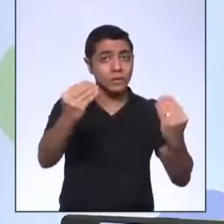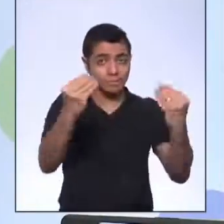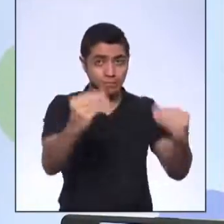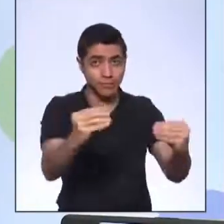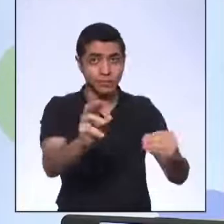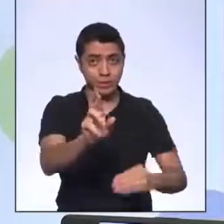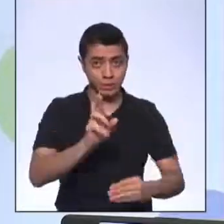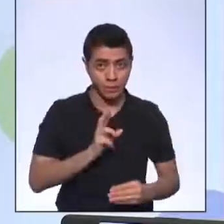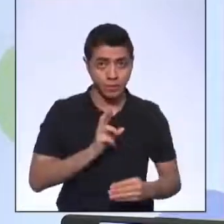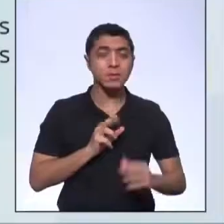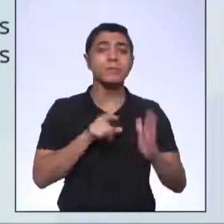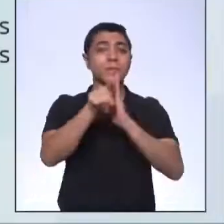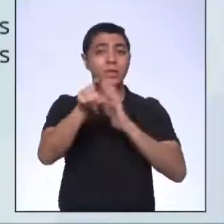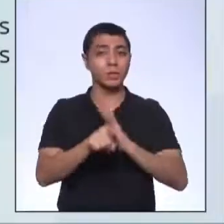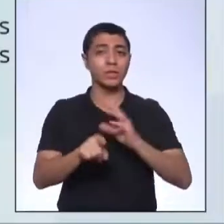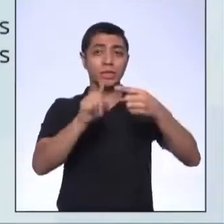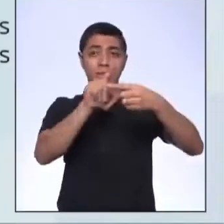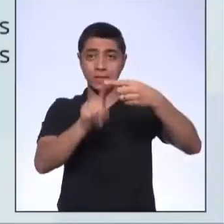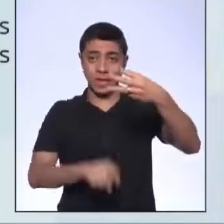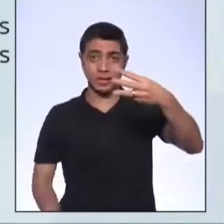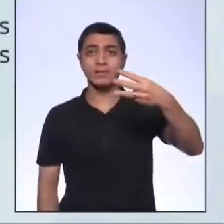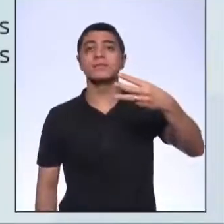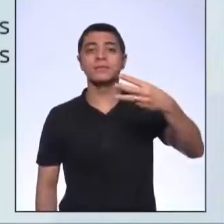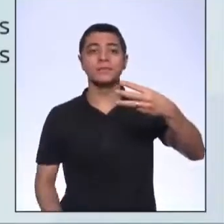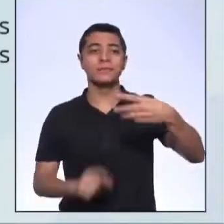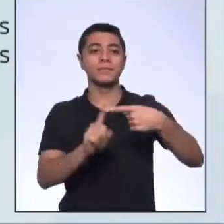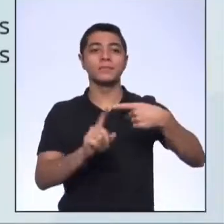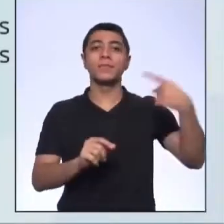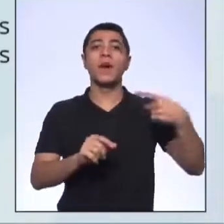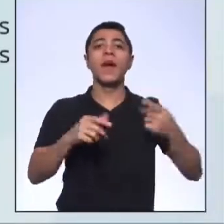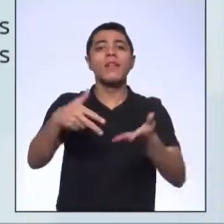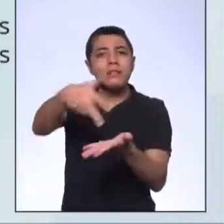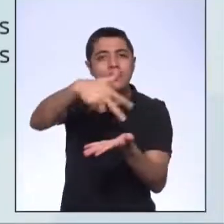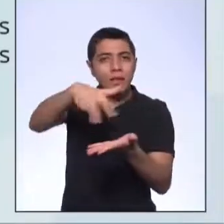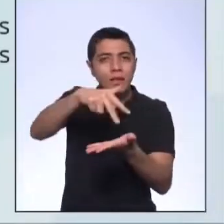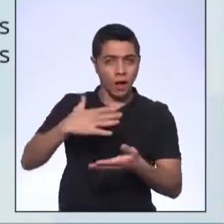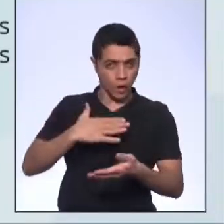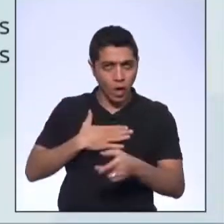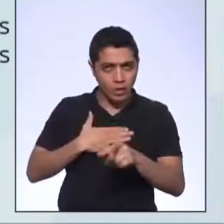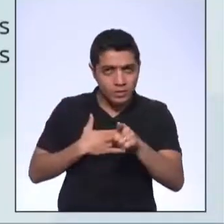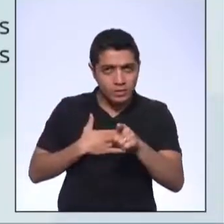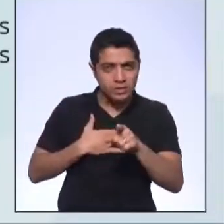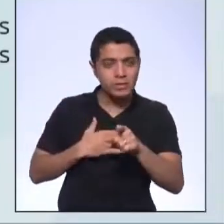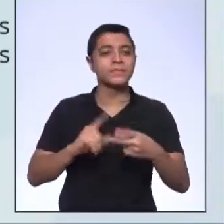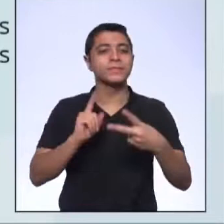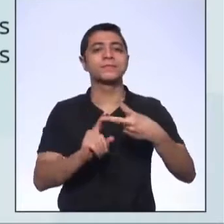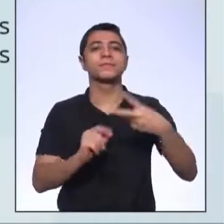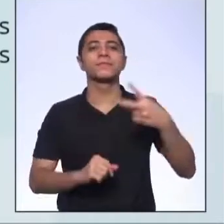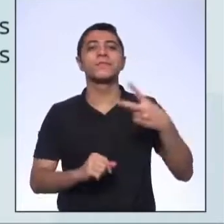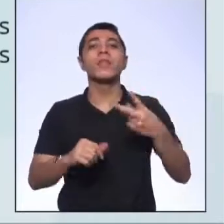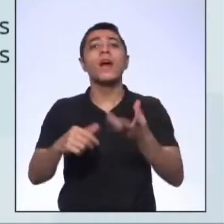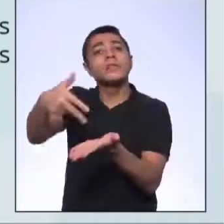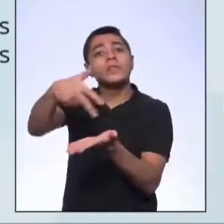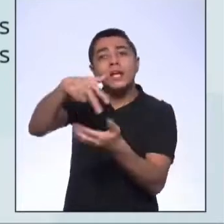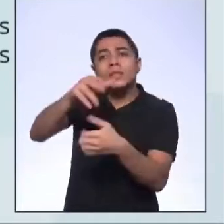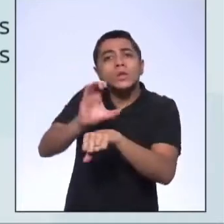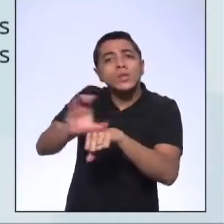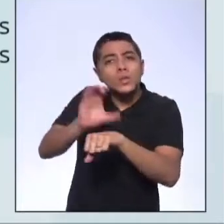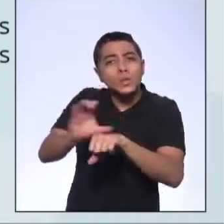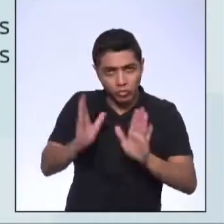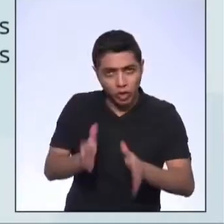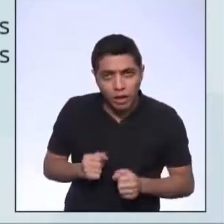gente ir no chat vocês gostam de dançar já fizeram algum curso de dança alguma aula seja na escola seja fora em algum lugar